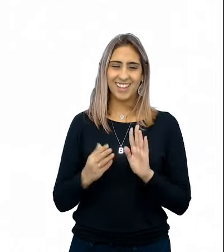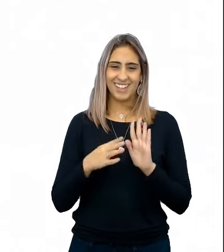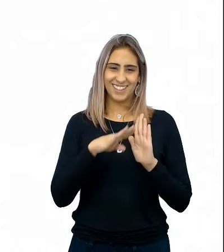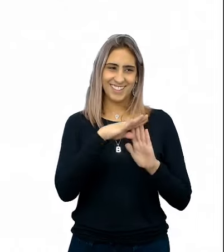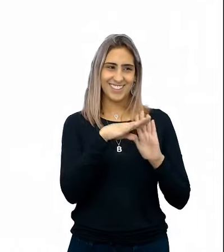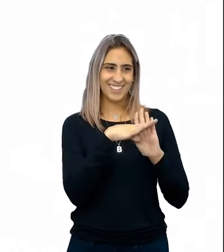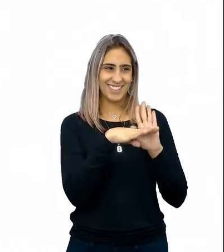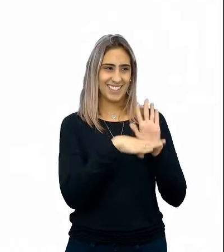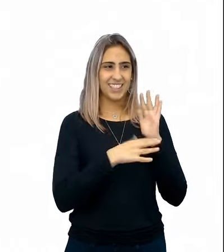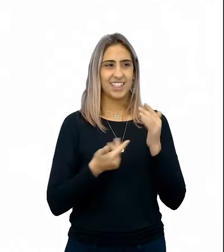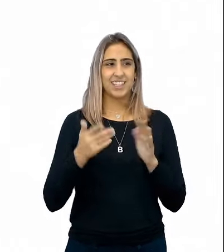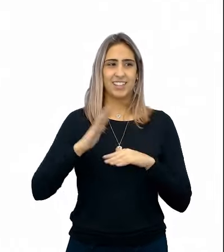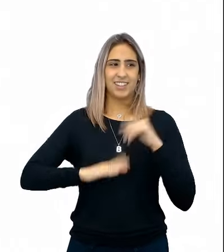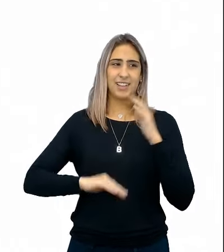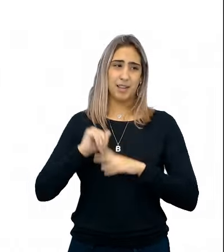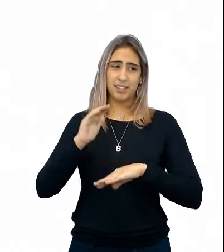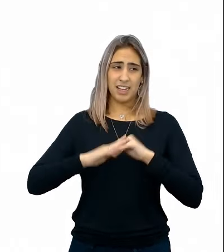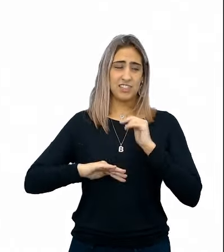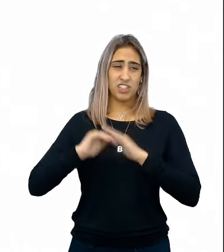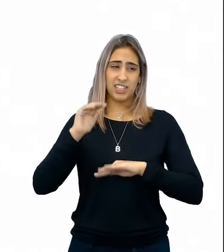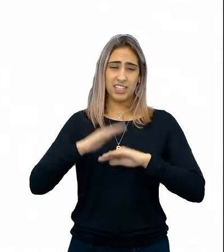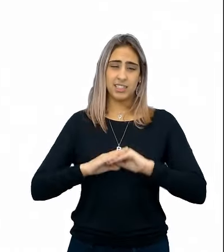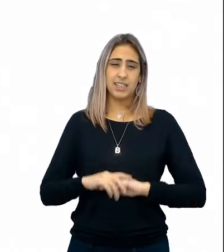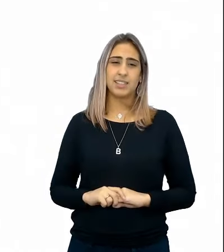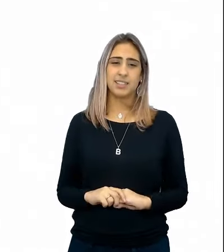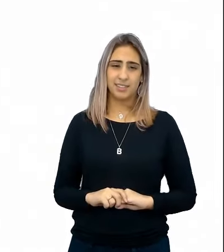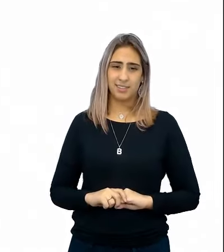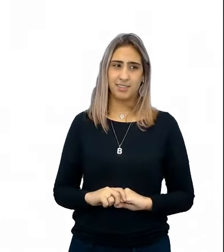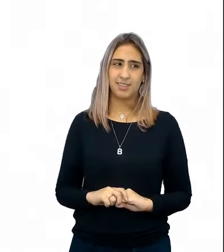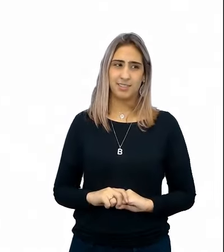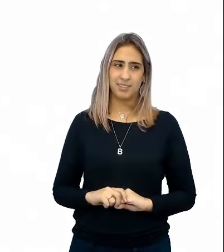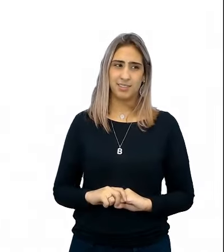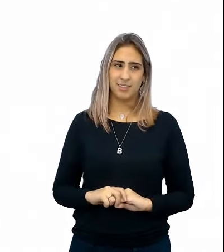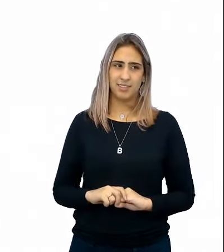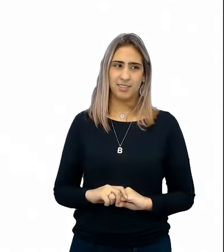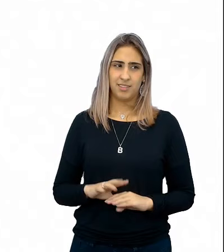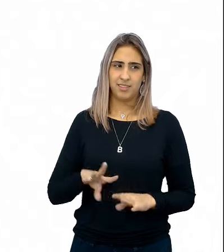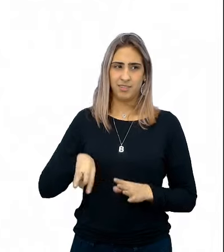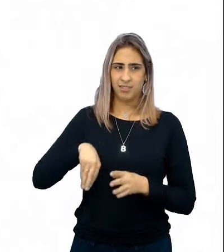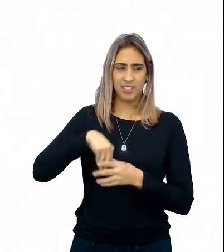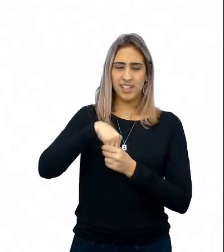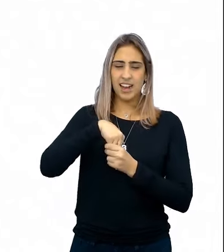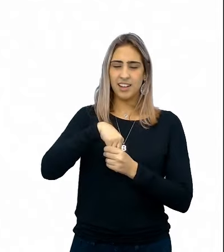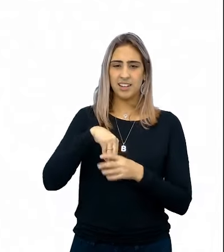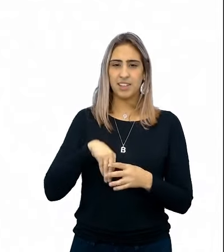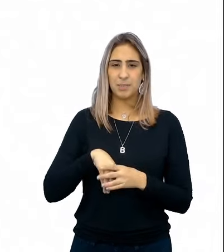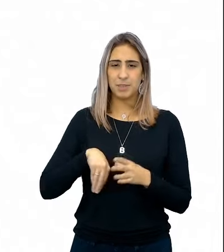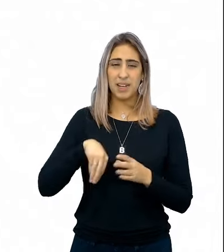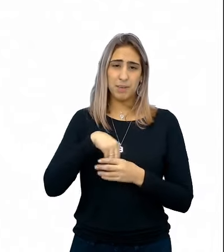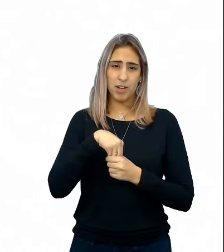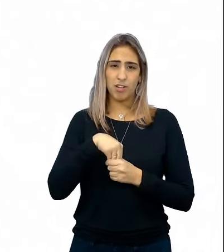alguma habilidade imprescindível for escolhida e que não seja